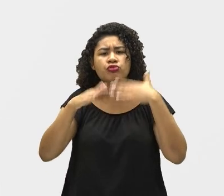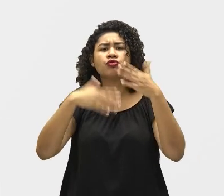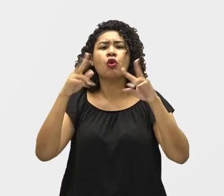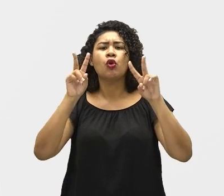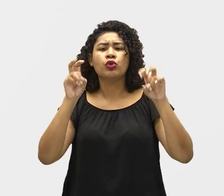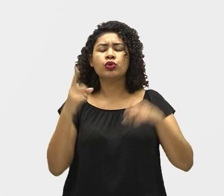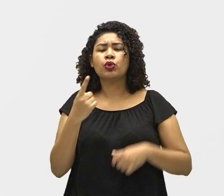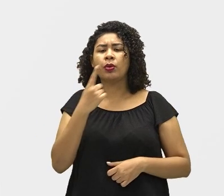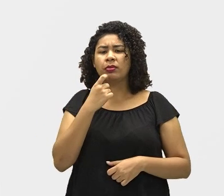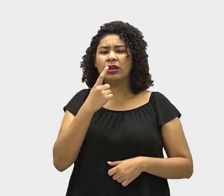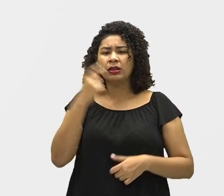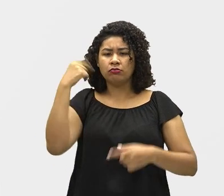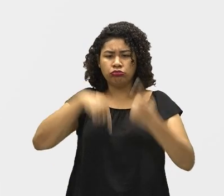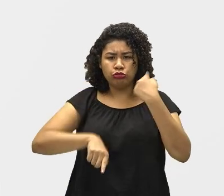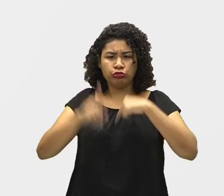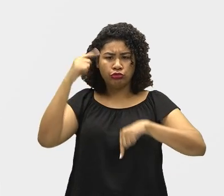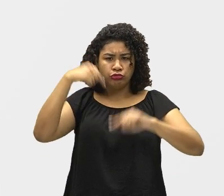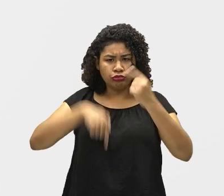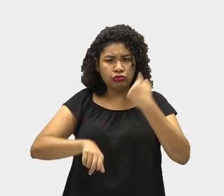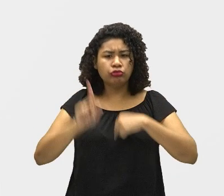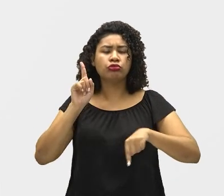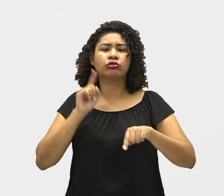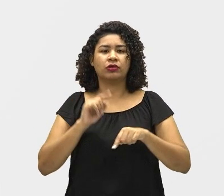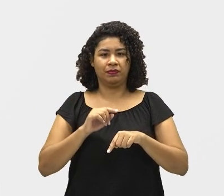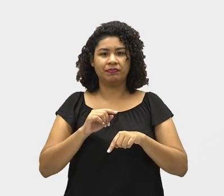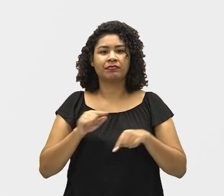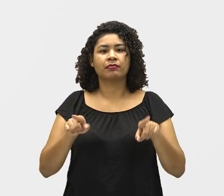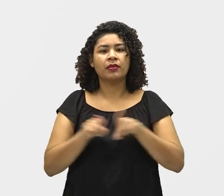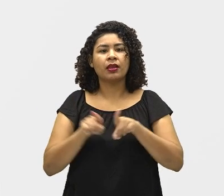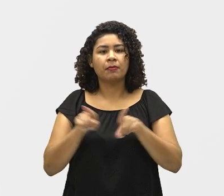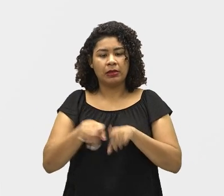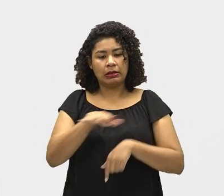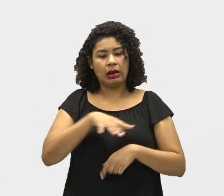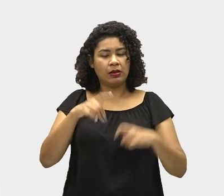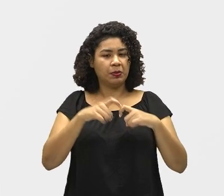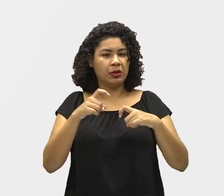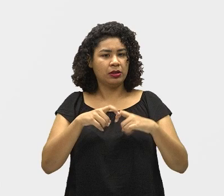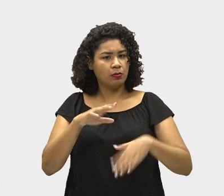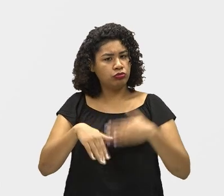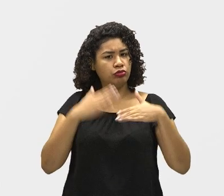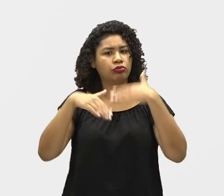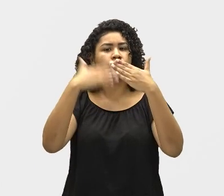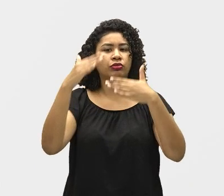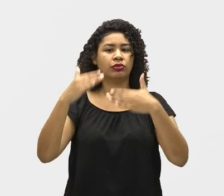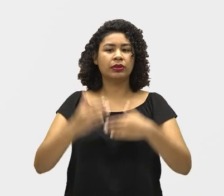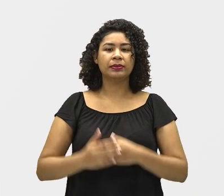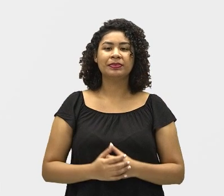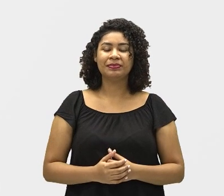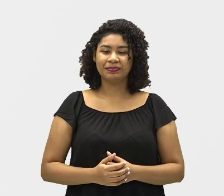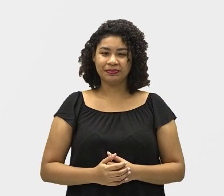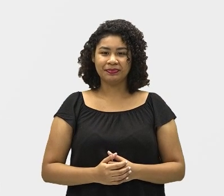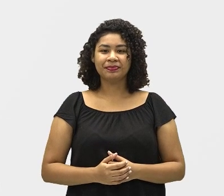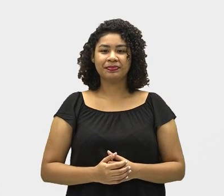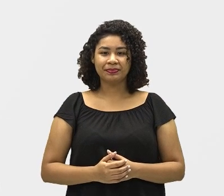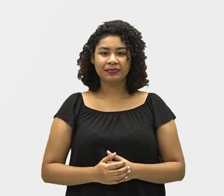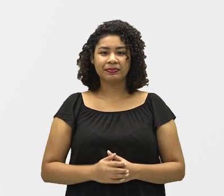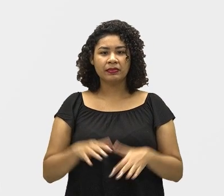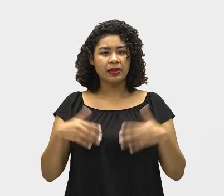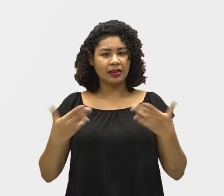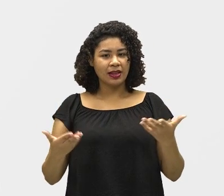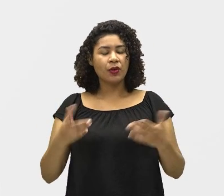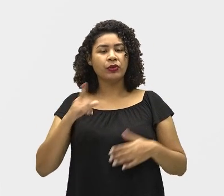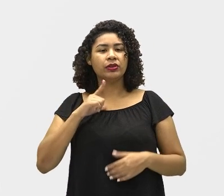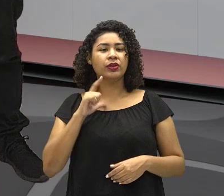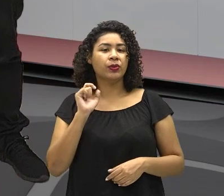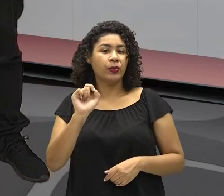circulação sanguínea, métodos de cauterização e princípios gerais de anatomia. Então, nós temos ali,